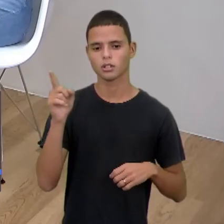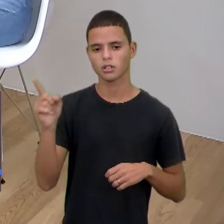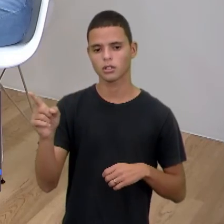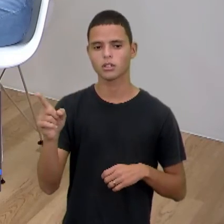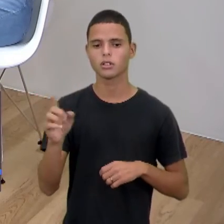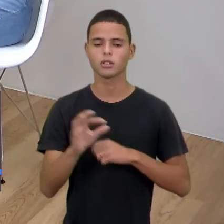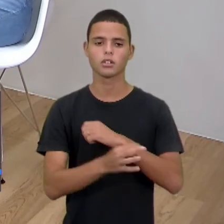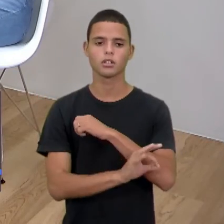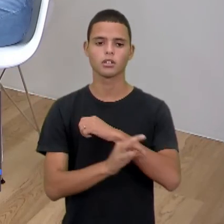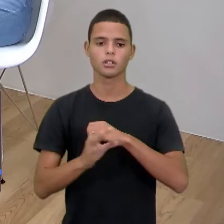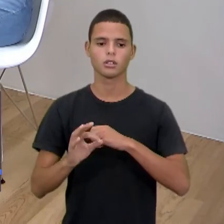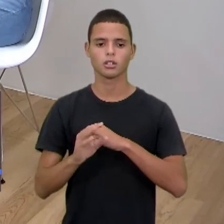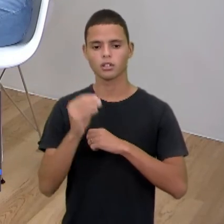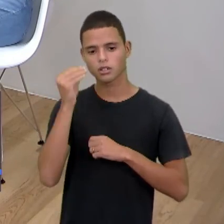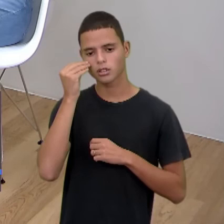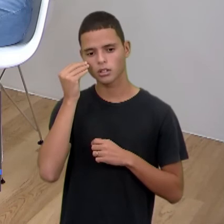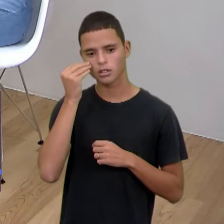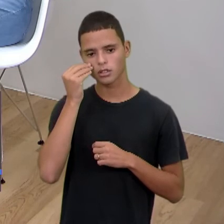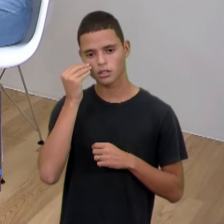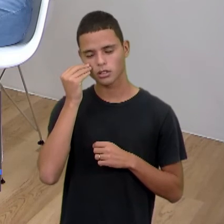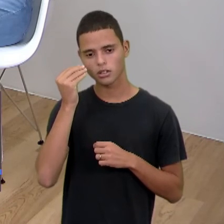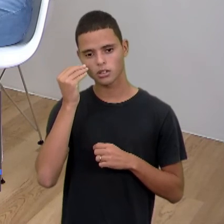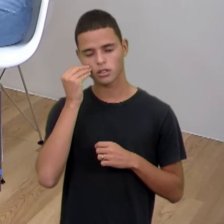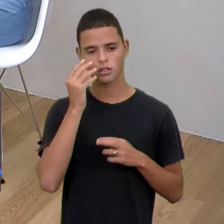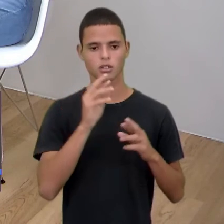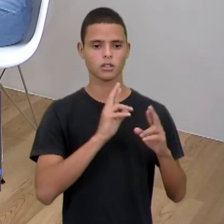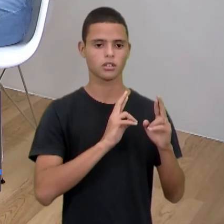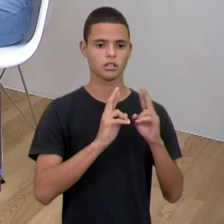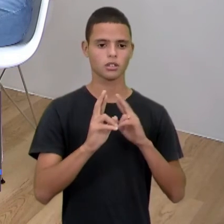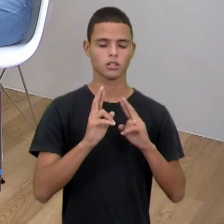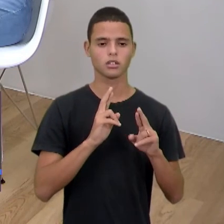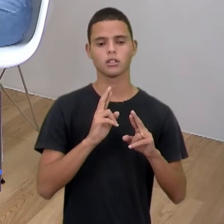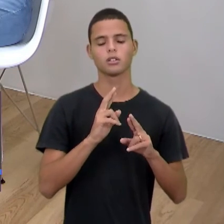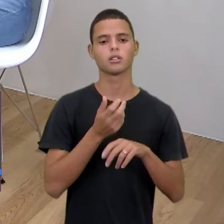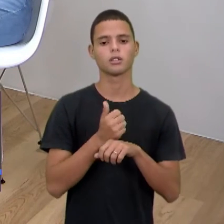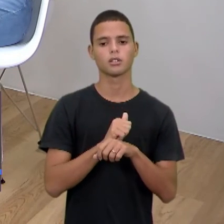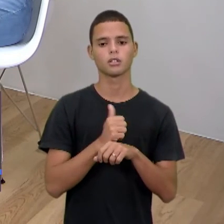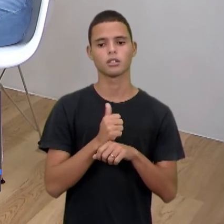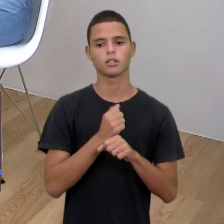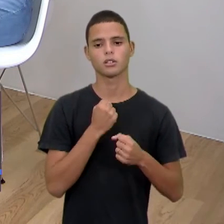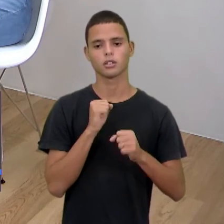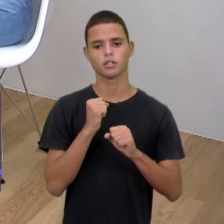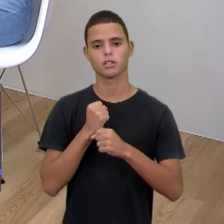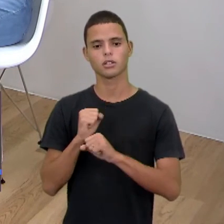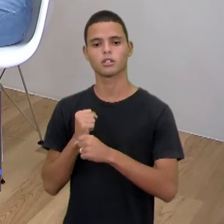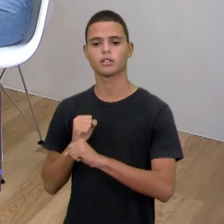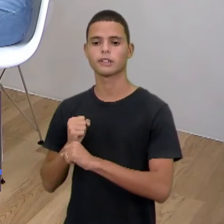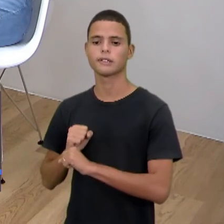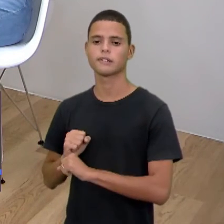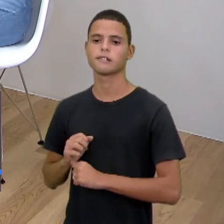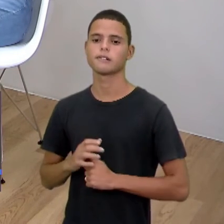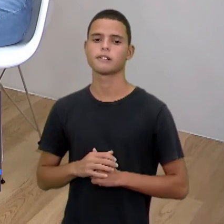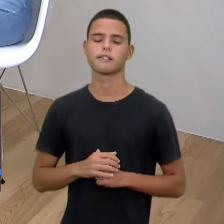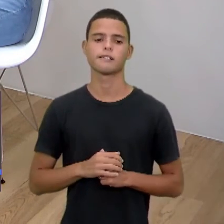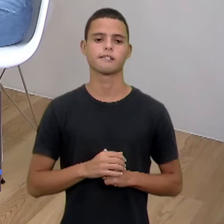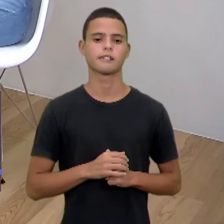uma recolocação mais relacionada à área profissional dele. Né?